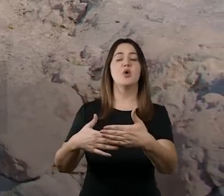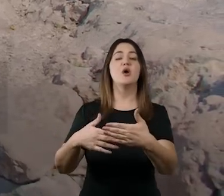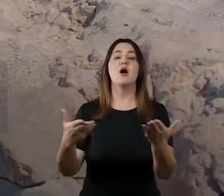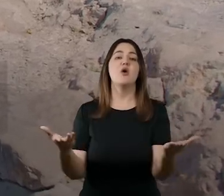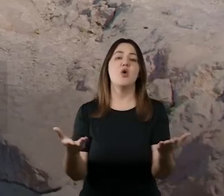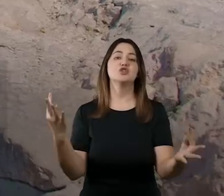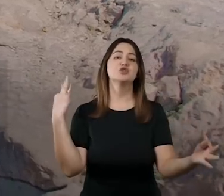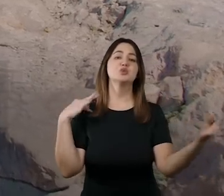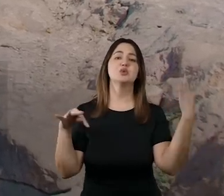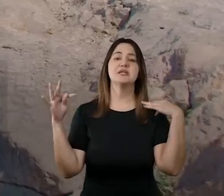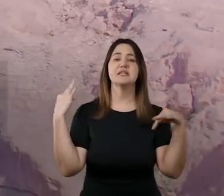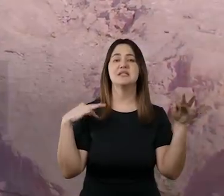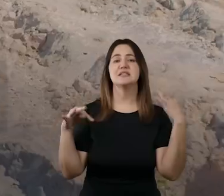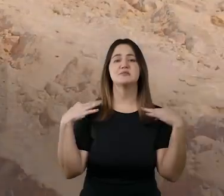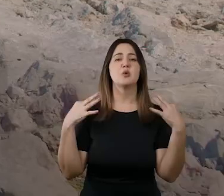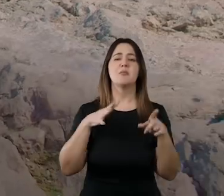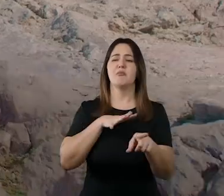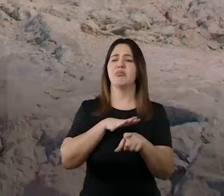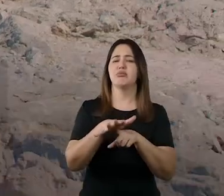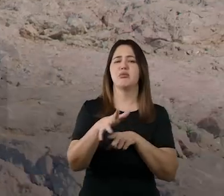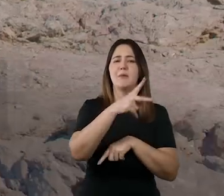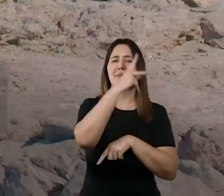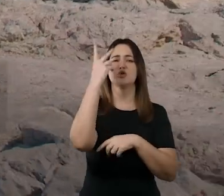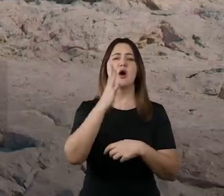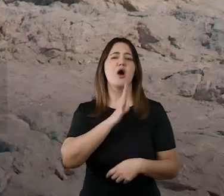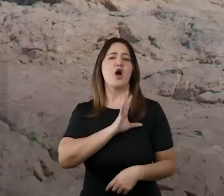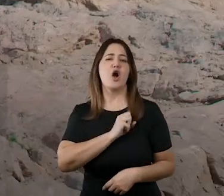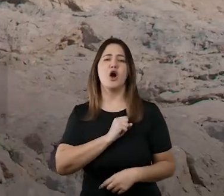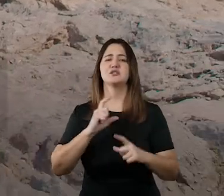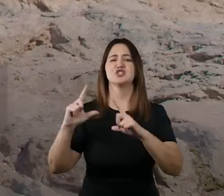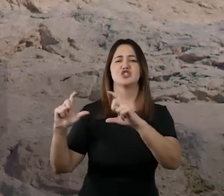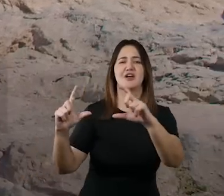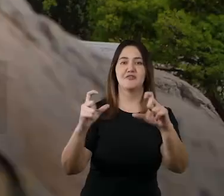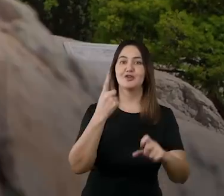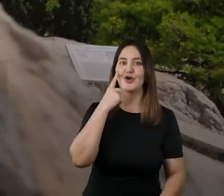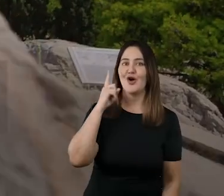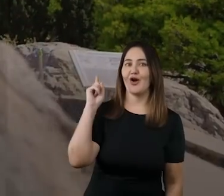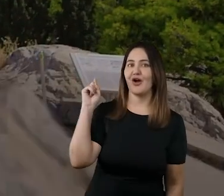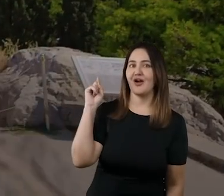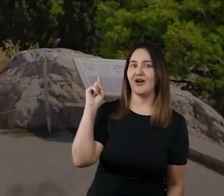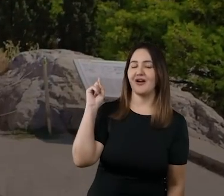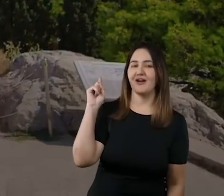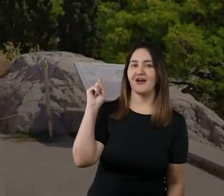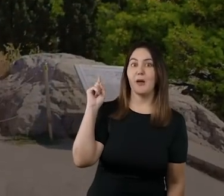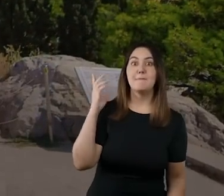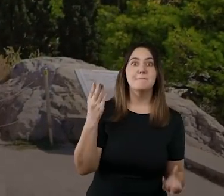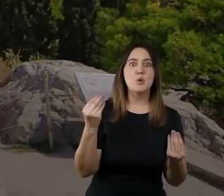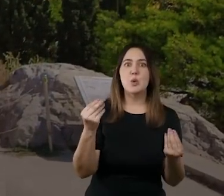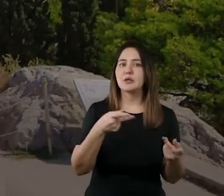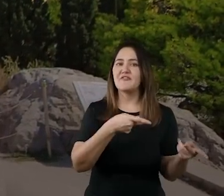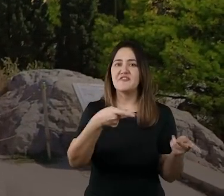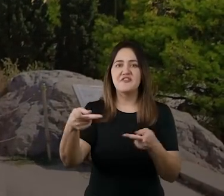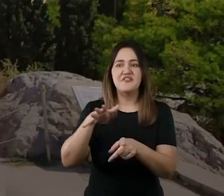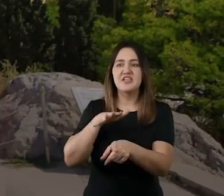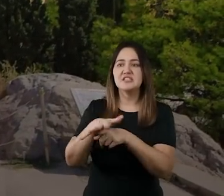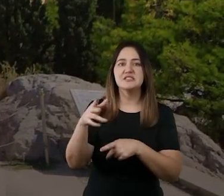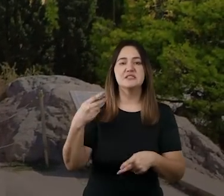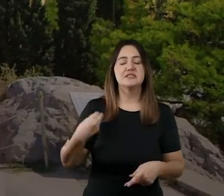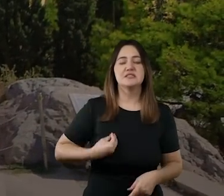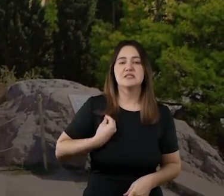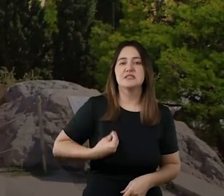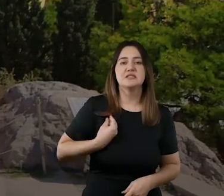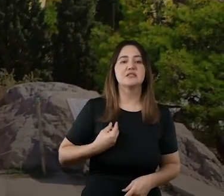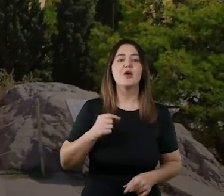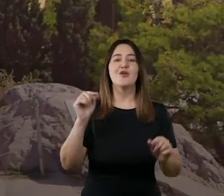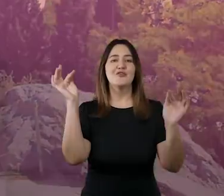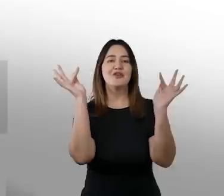turismo. Pessoas do mundo inteiro vêm aqui para tirar foto. Como vocês estão vendo, eu estou cercado de visitantes felizes,